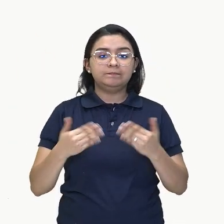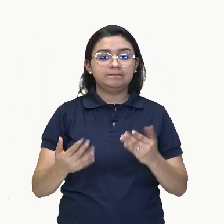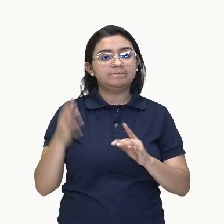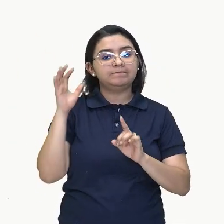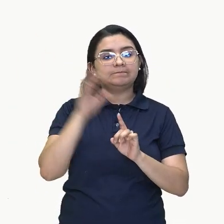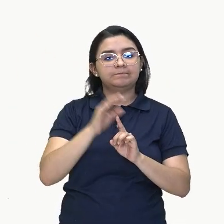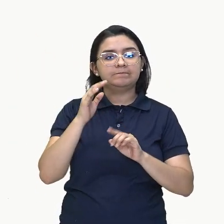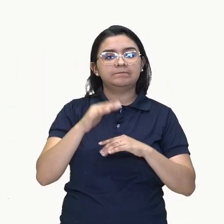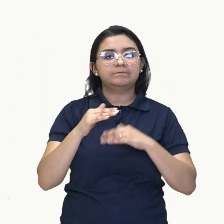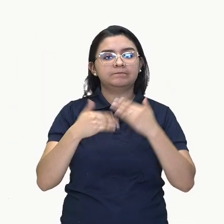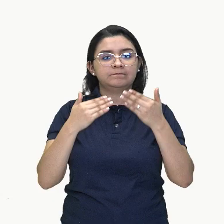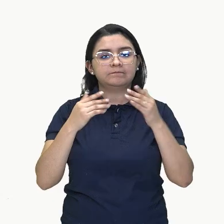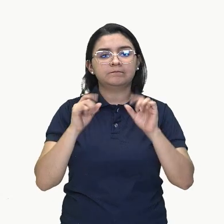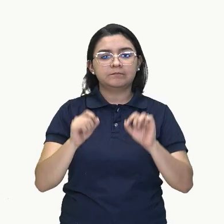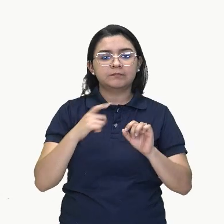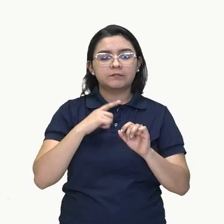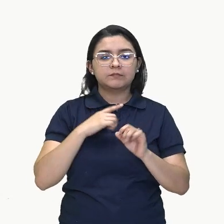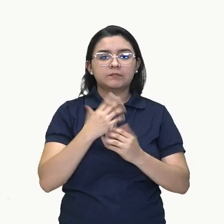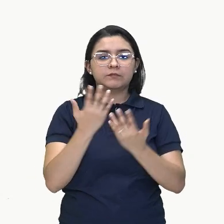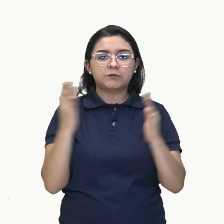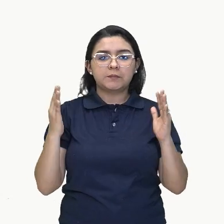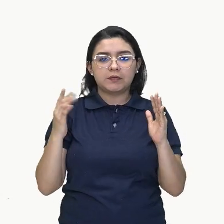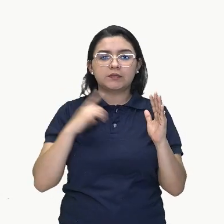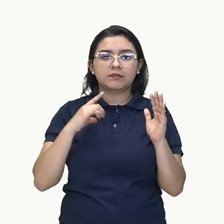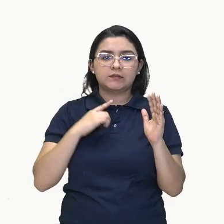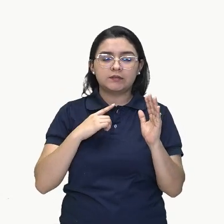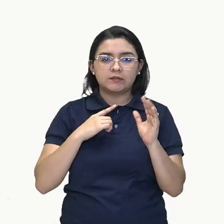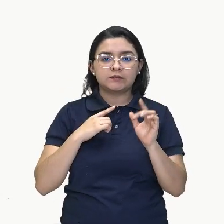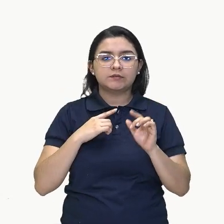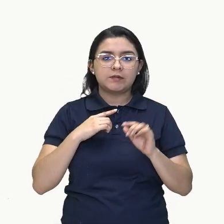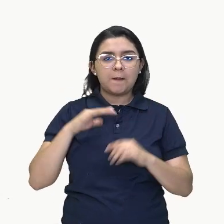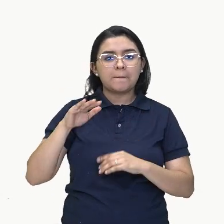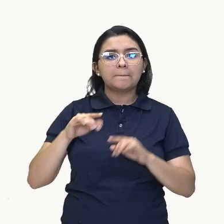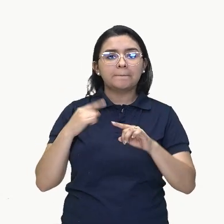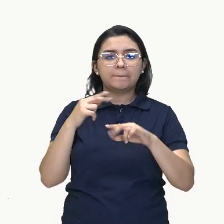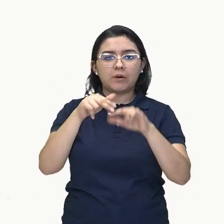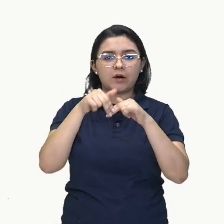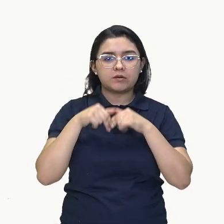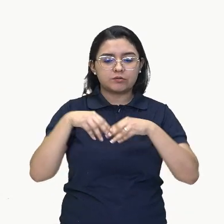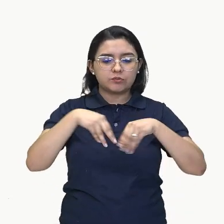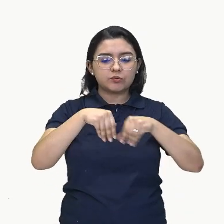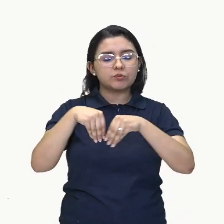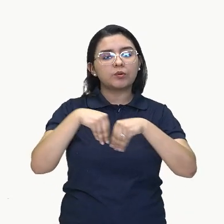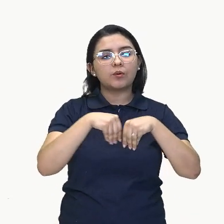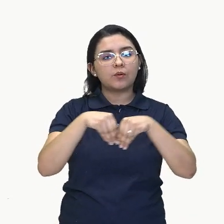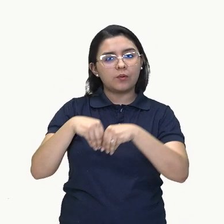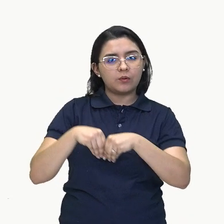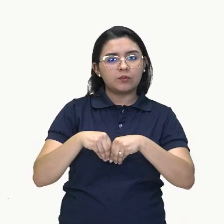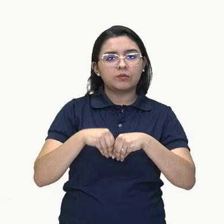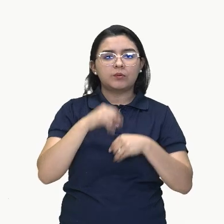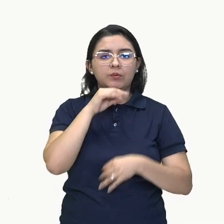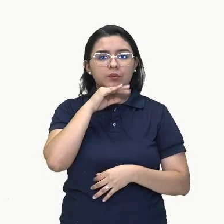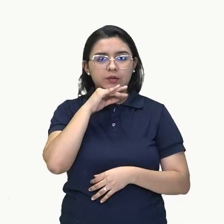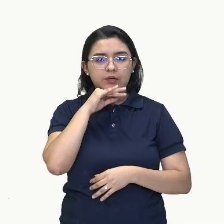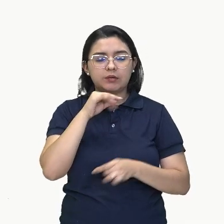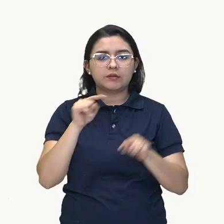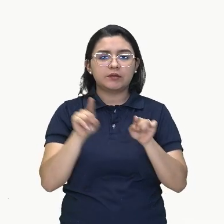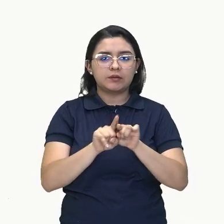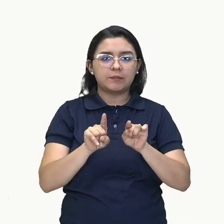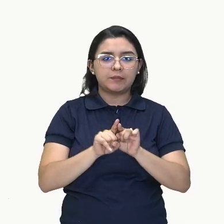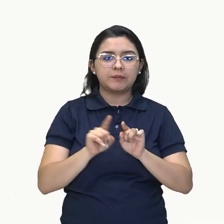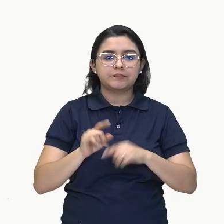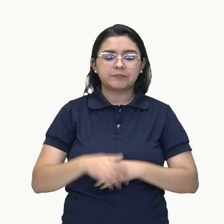no desenvolvimento de plantas menores, né, por conta dessa fertilidade desse solo, a entrada